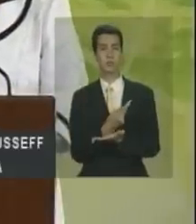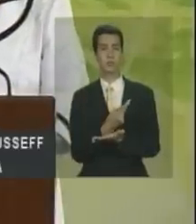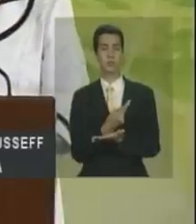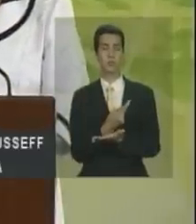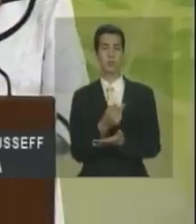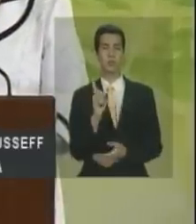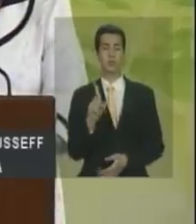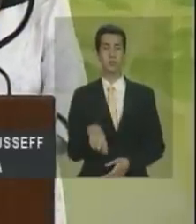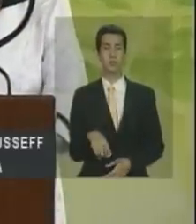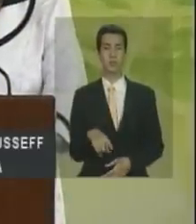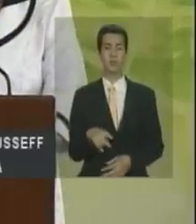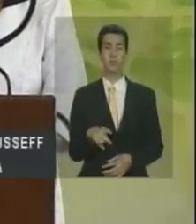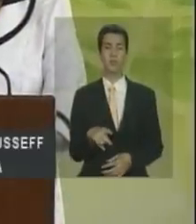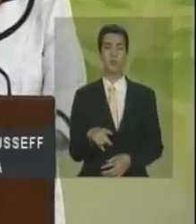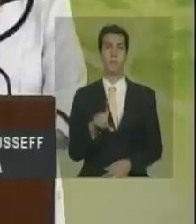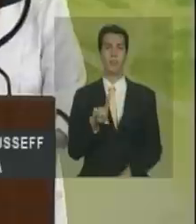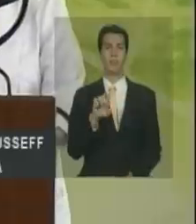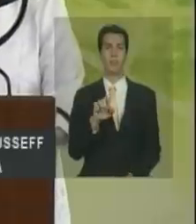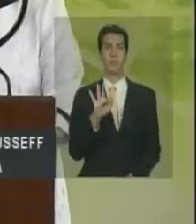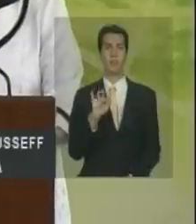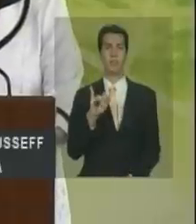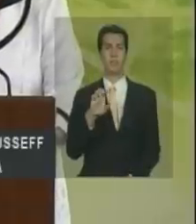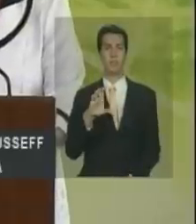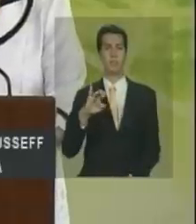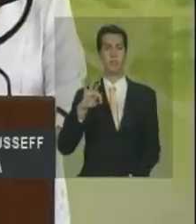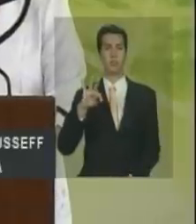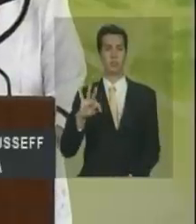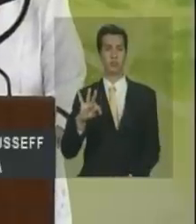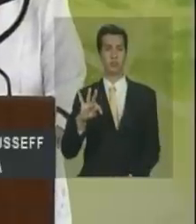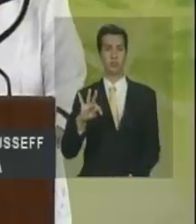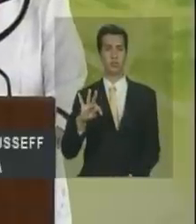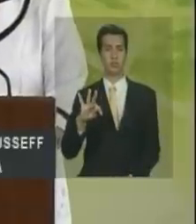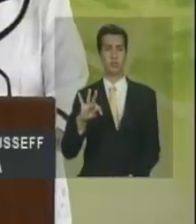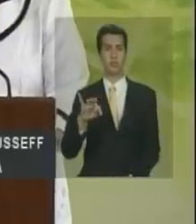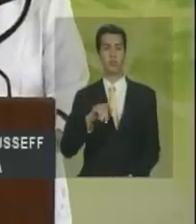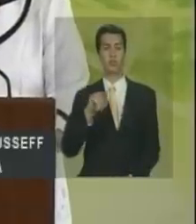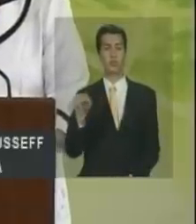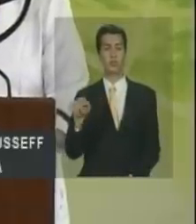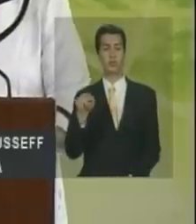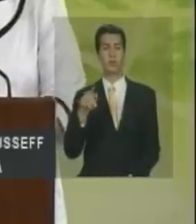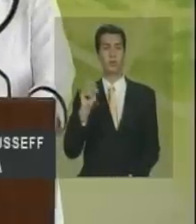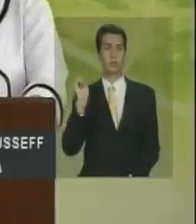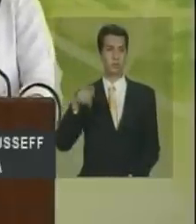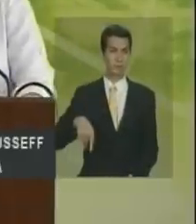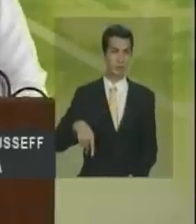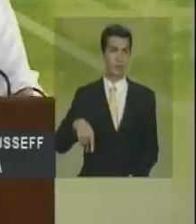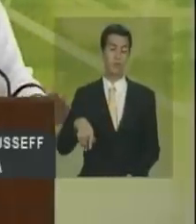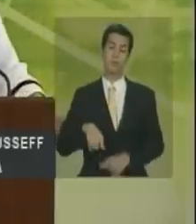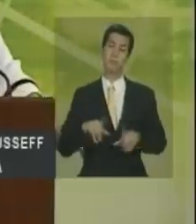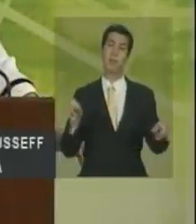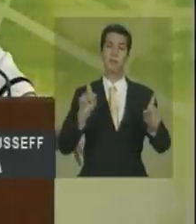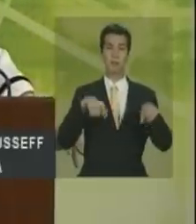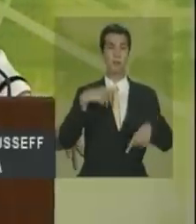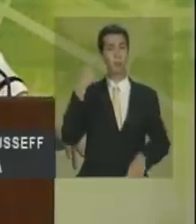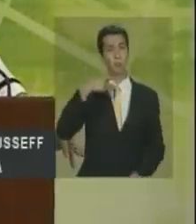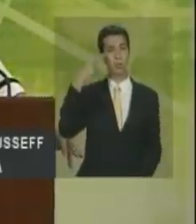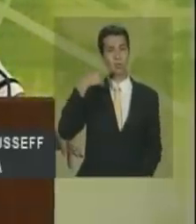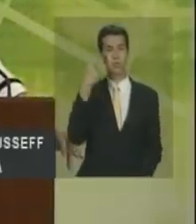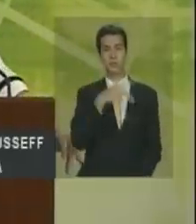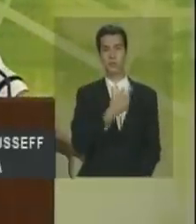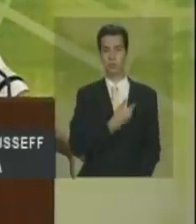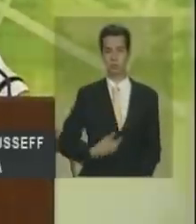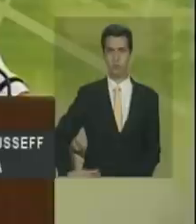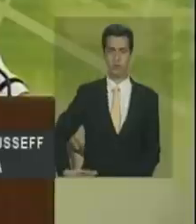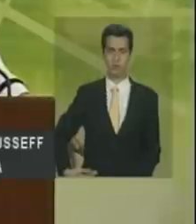de transformar em déficit da Previdência o que é uma política de governo de